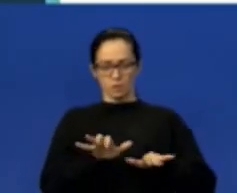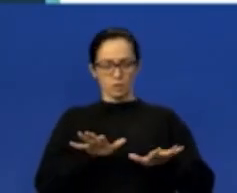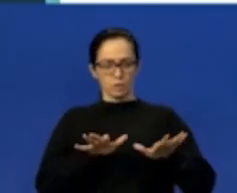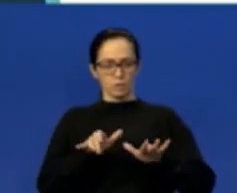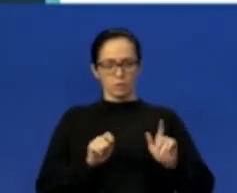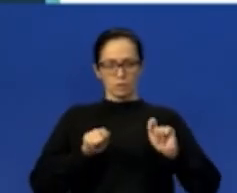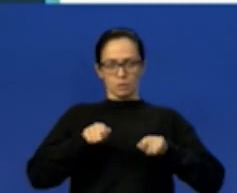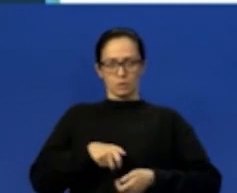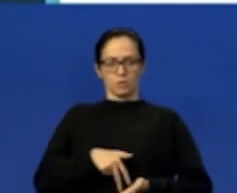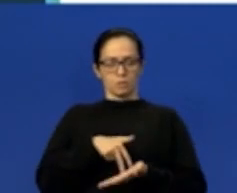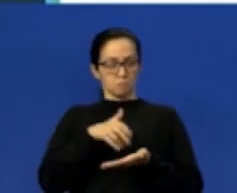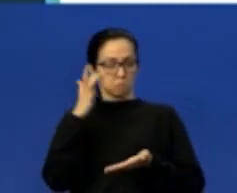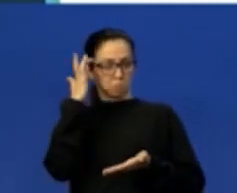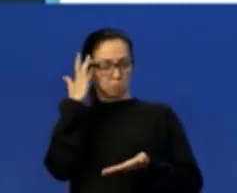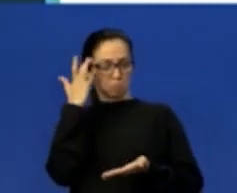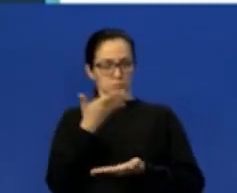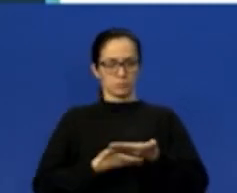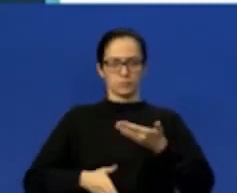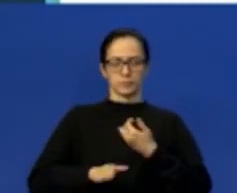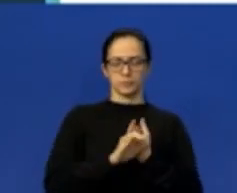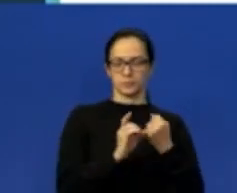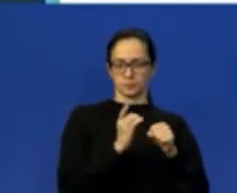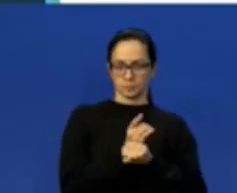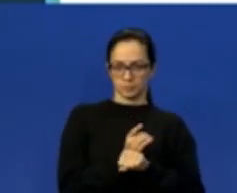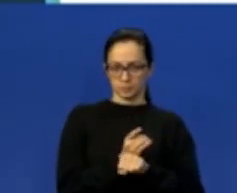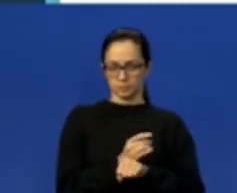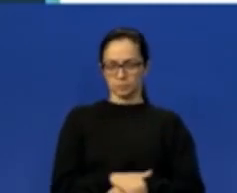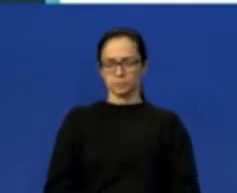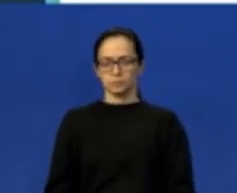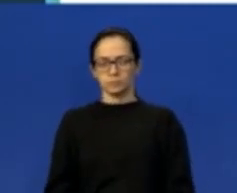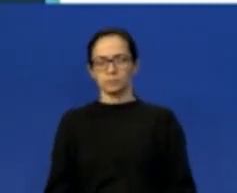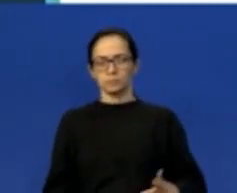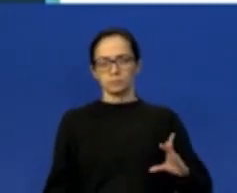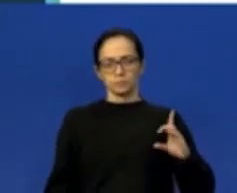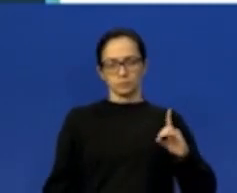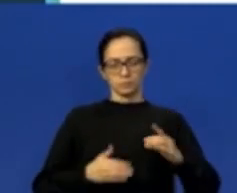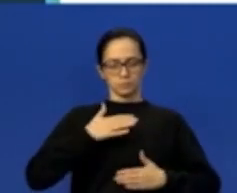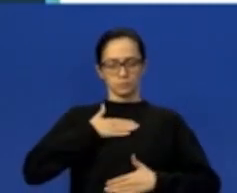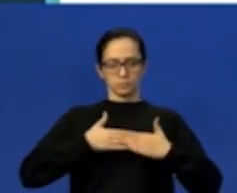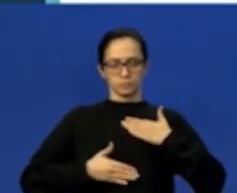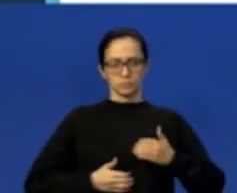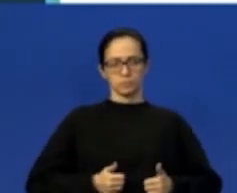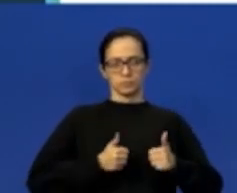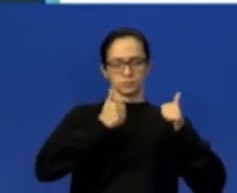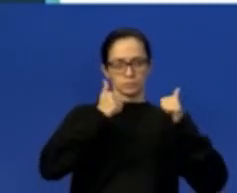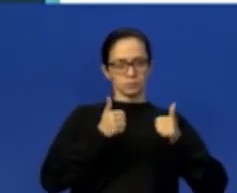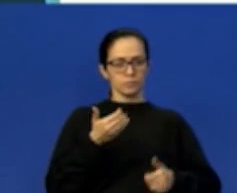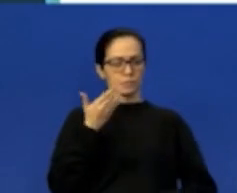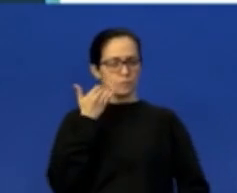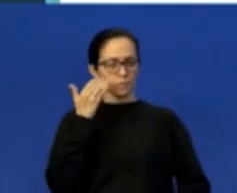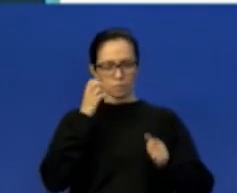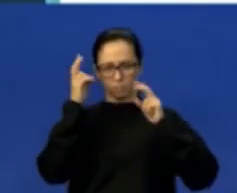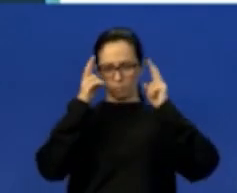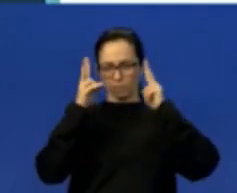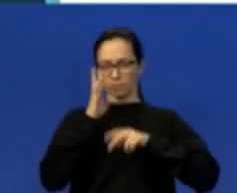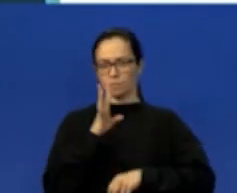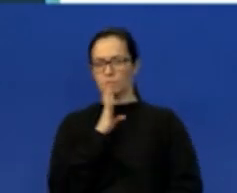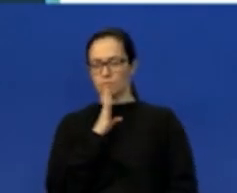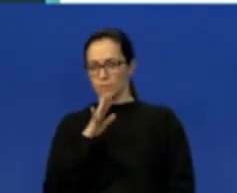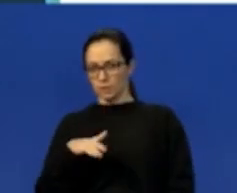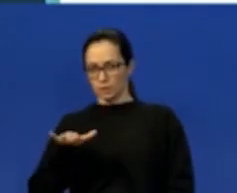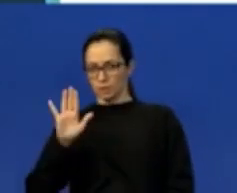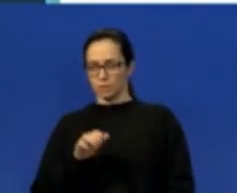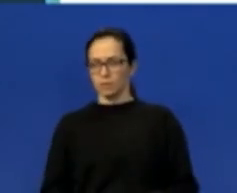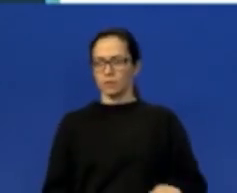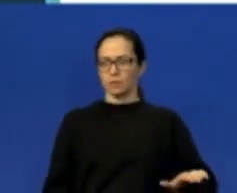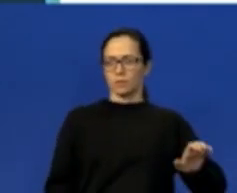e estabilização psicossocial. Na D, flexibilidade, autoestima e conhecimento histórico. E na E, força,